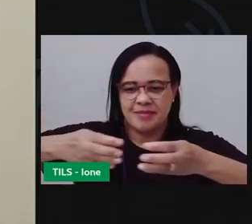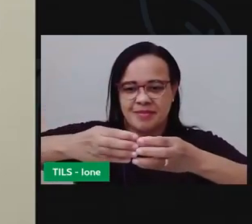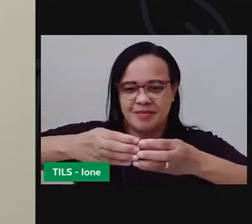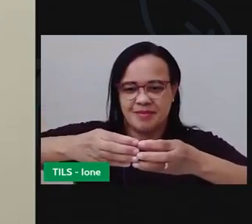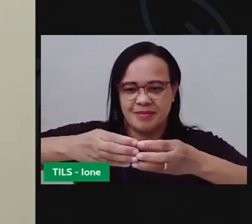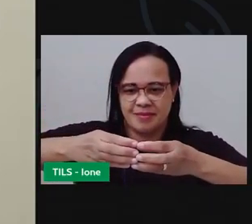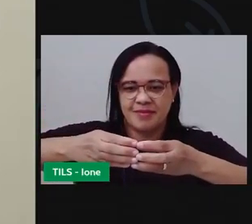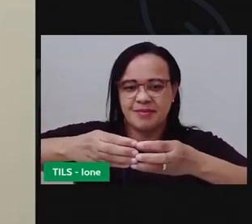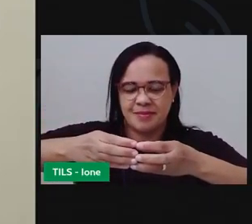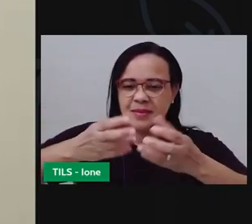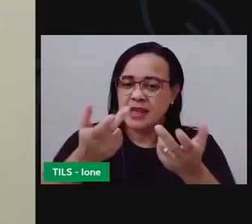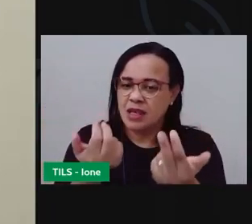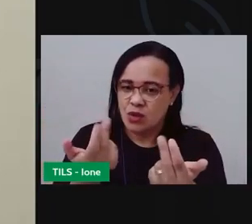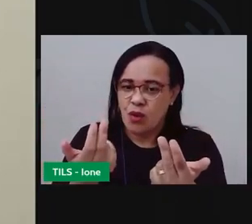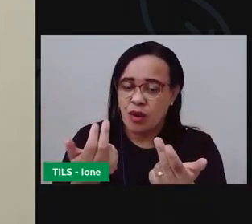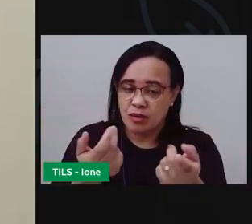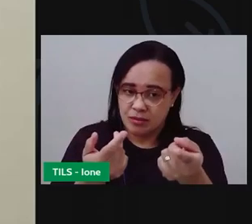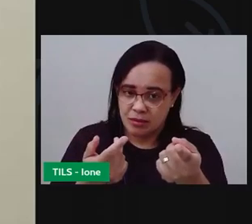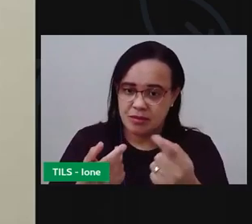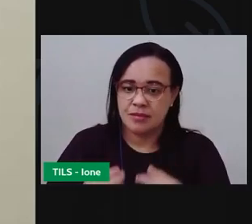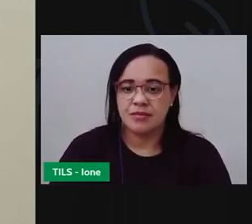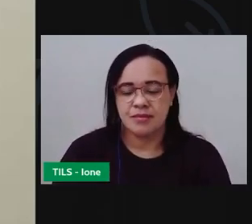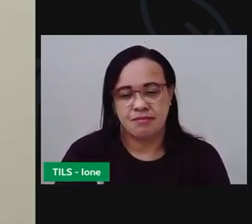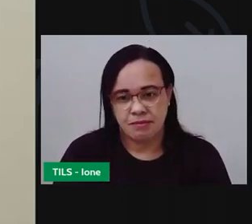Vai ficar assim.